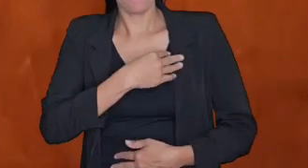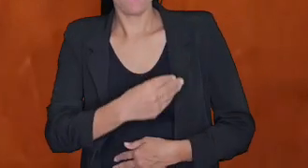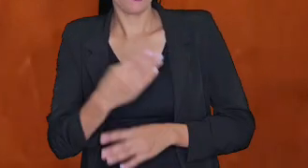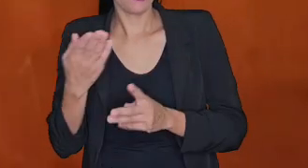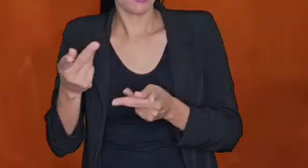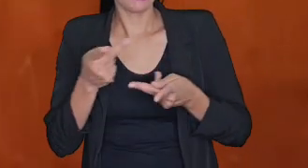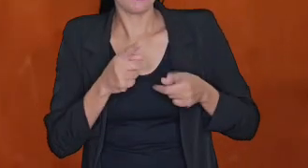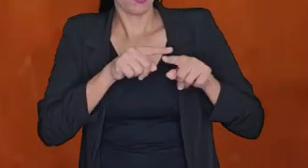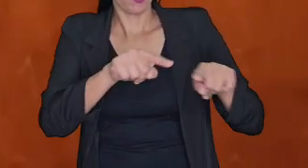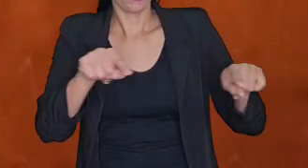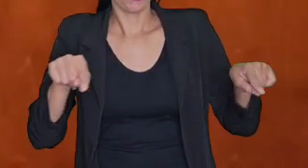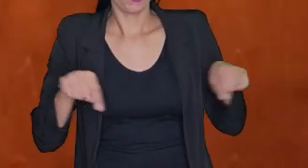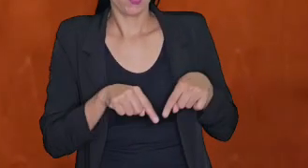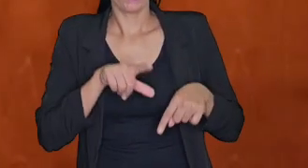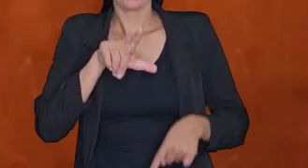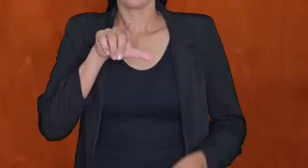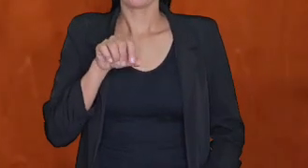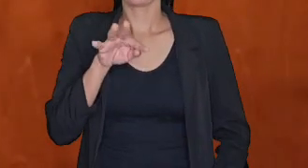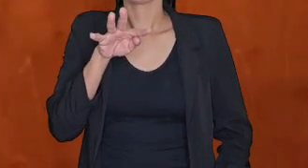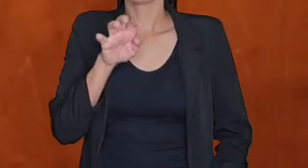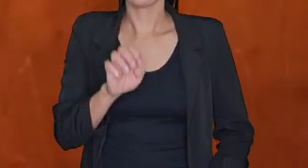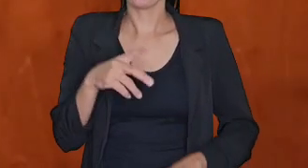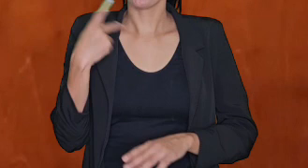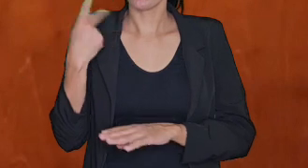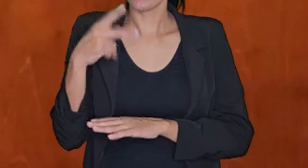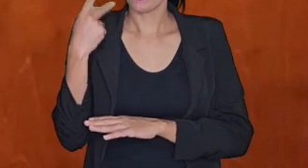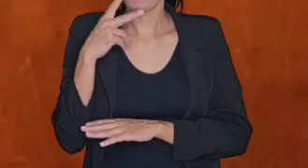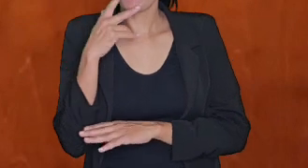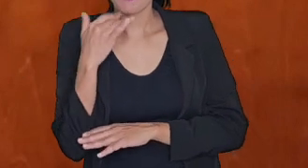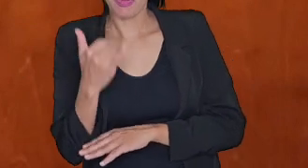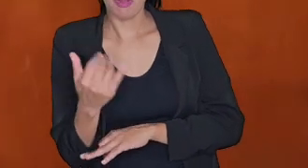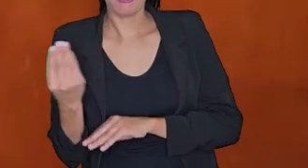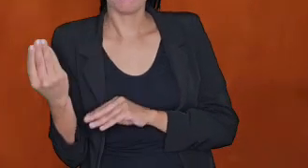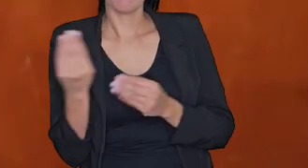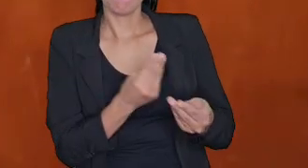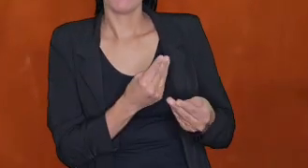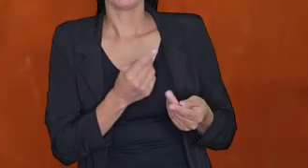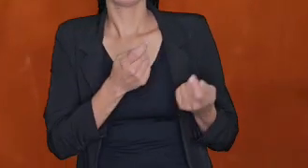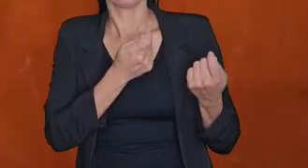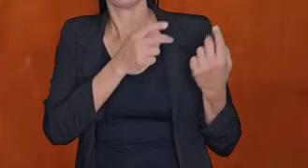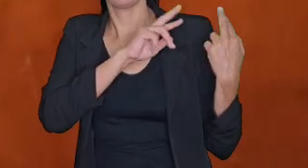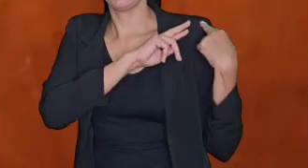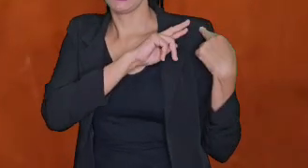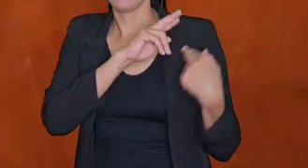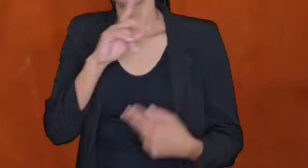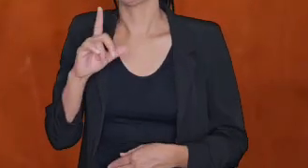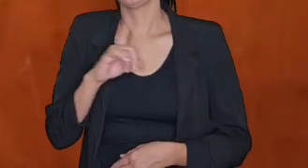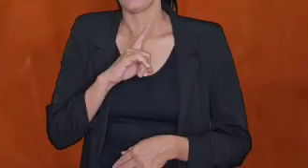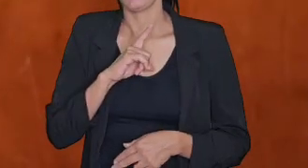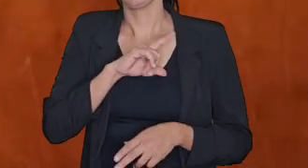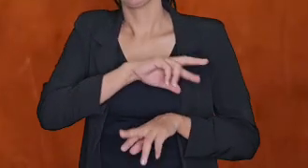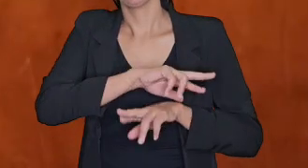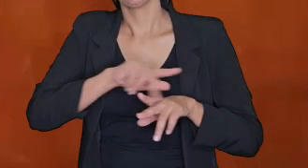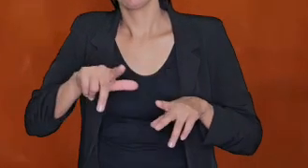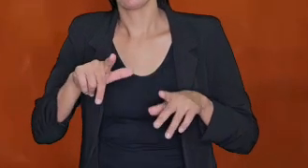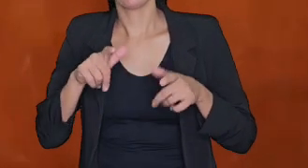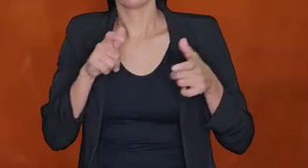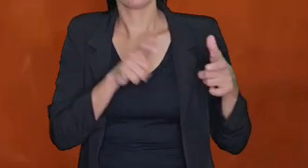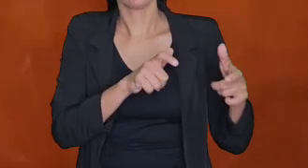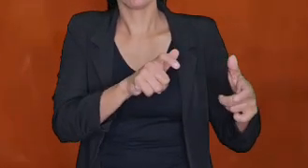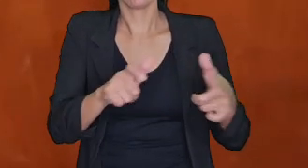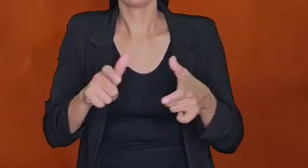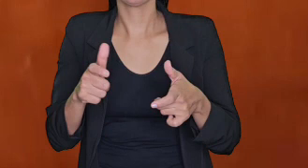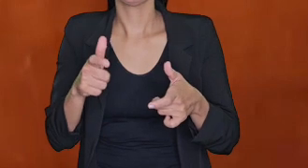que uma família, filhos recebam um loteamento executado pelo seu pai, com